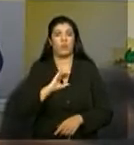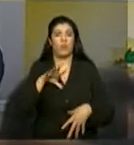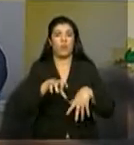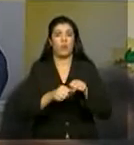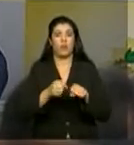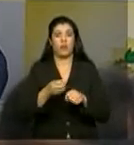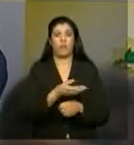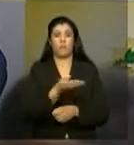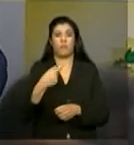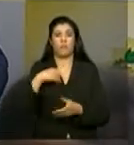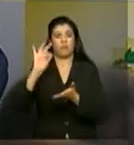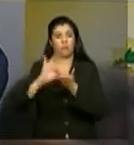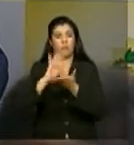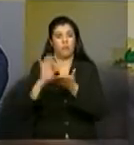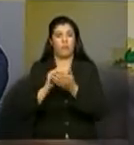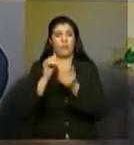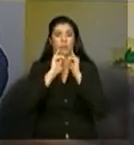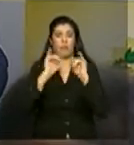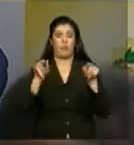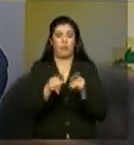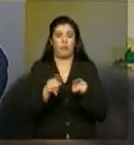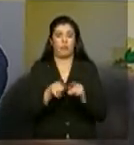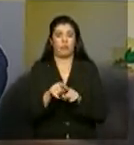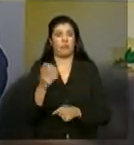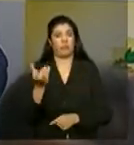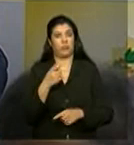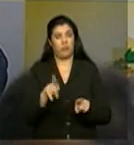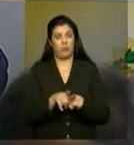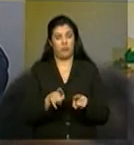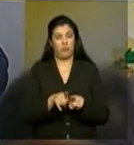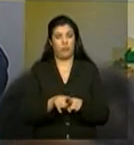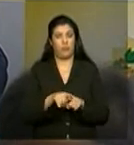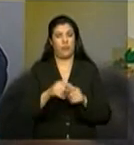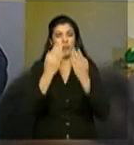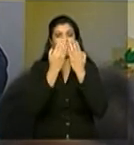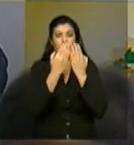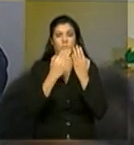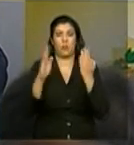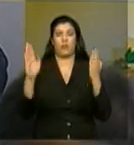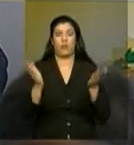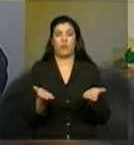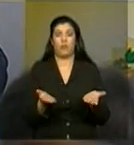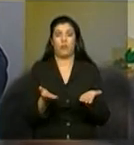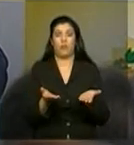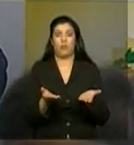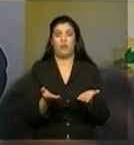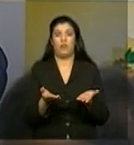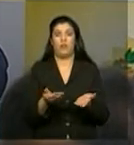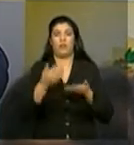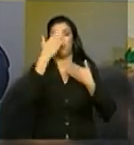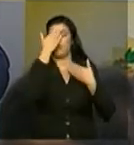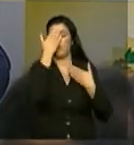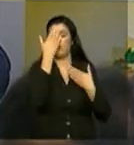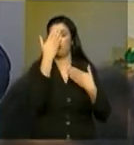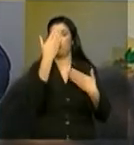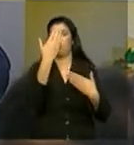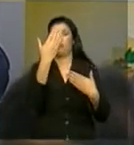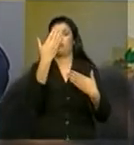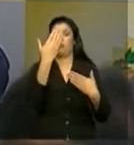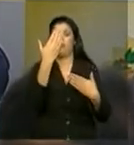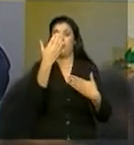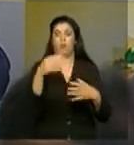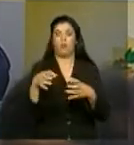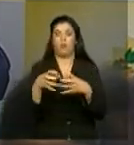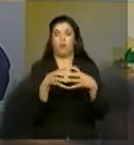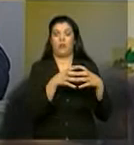registro queria aqui também nesta abertura fazer o agradecimento às